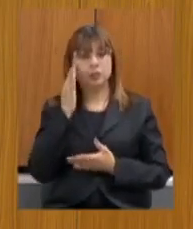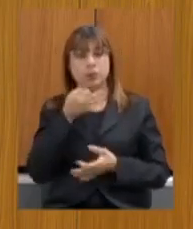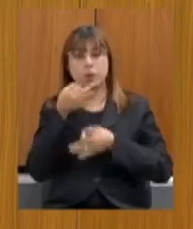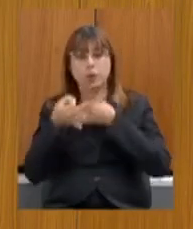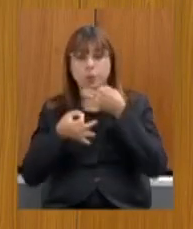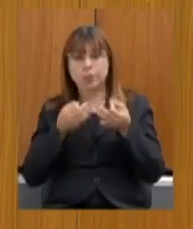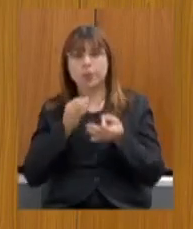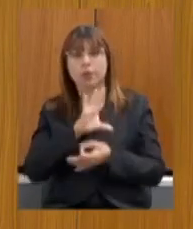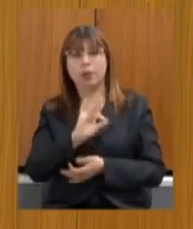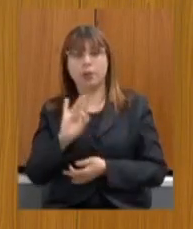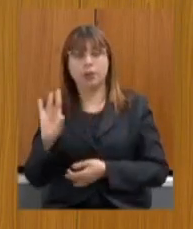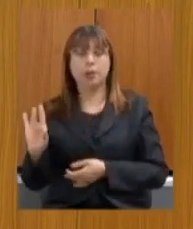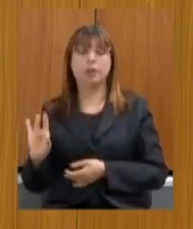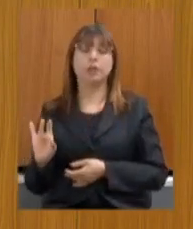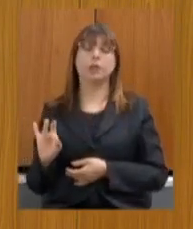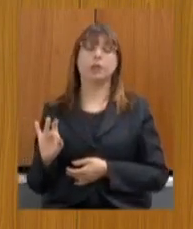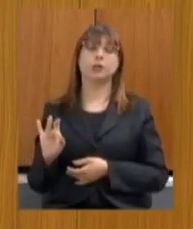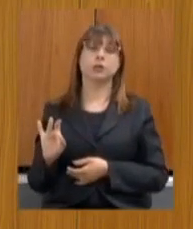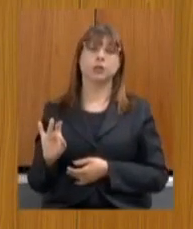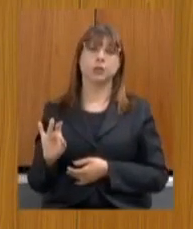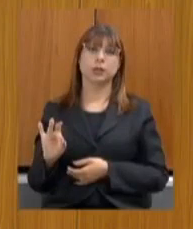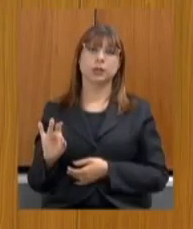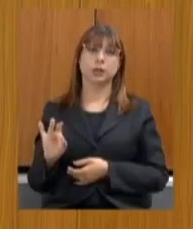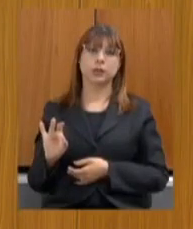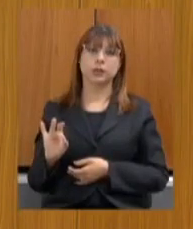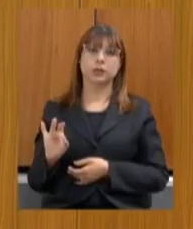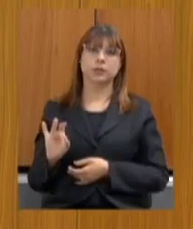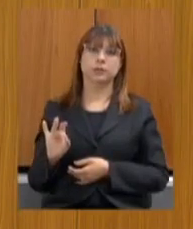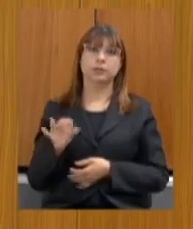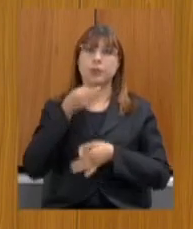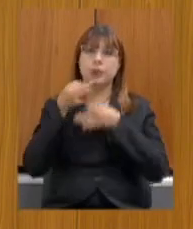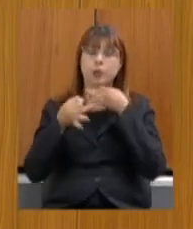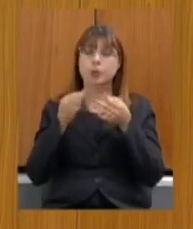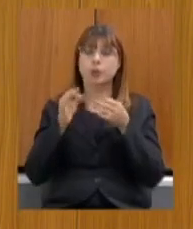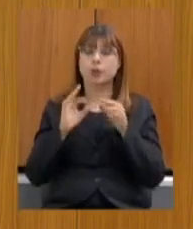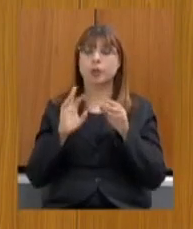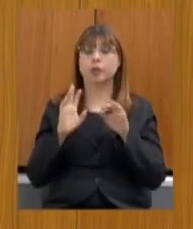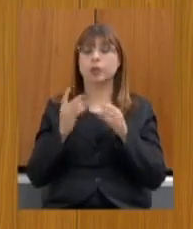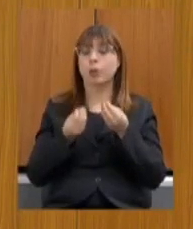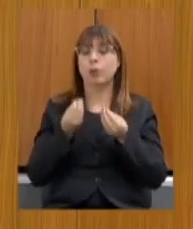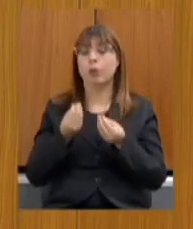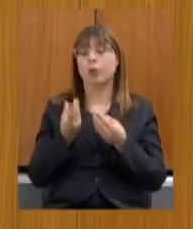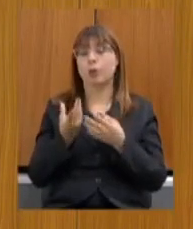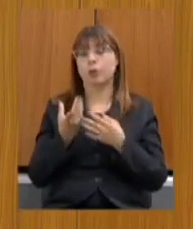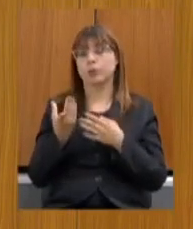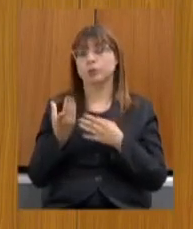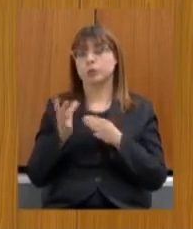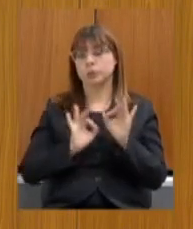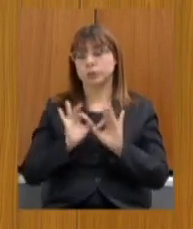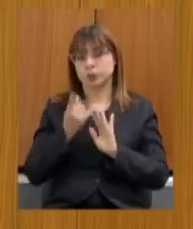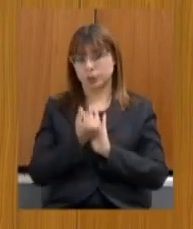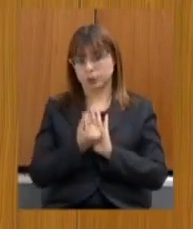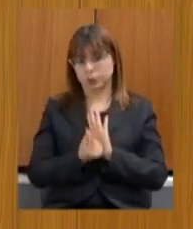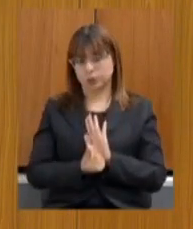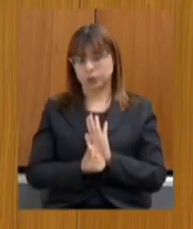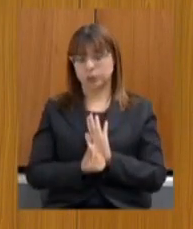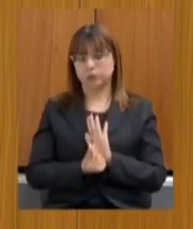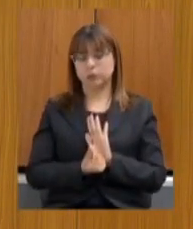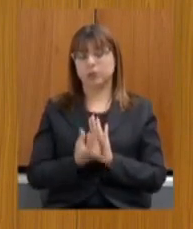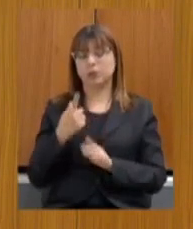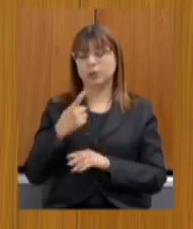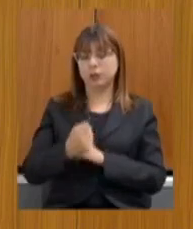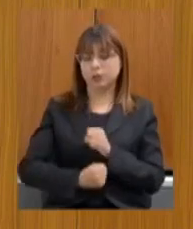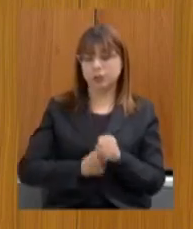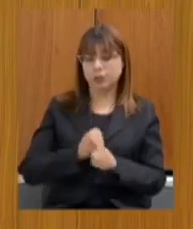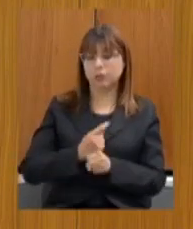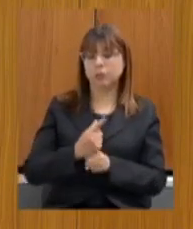dão suas opiniões na participação no orçamento, suas ideias. E, a cada ano, vem sendo